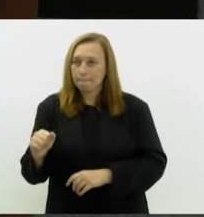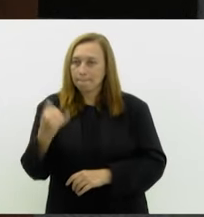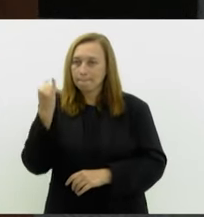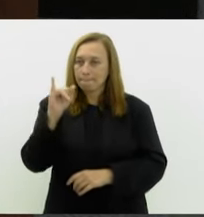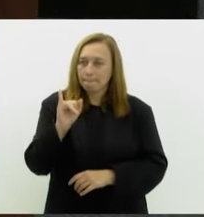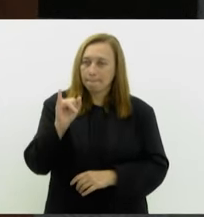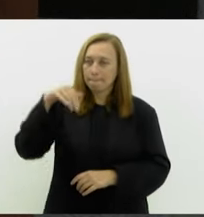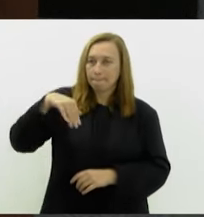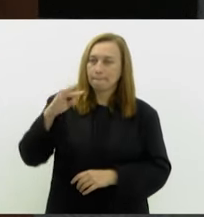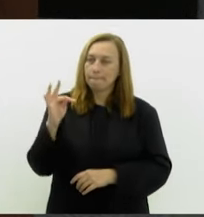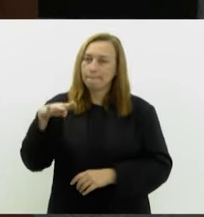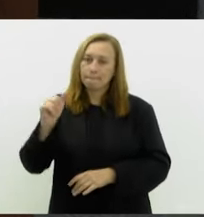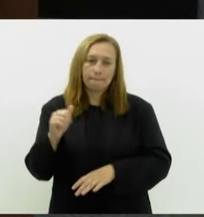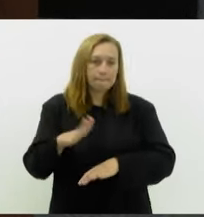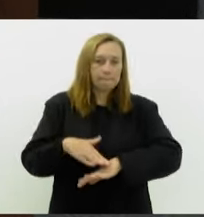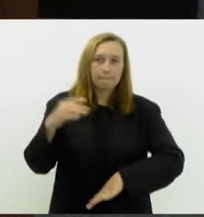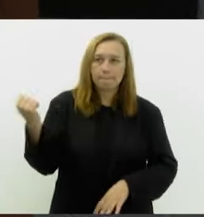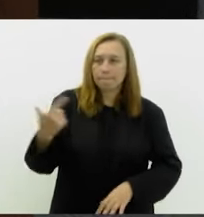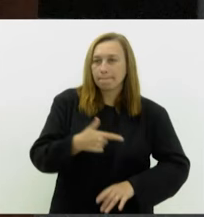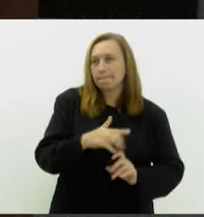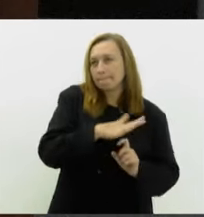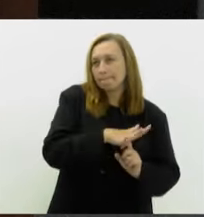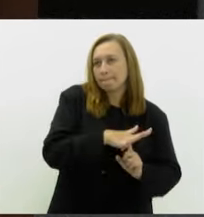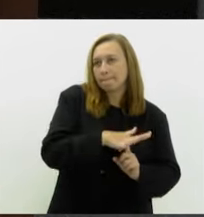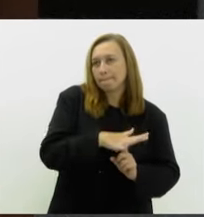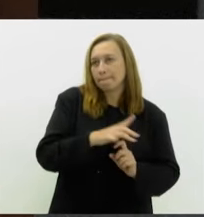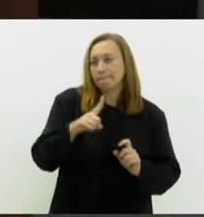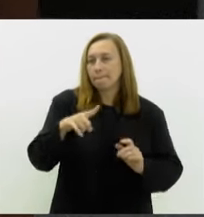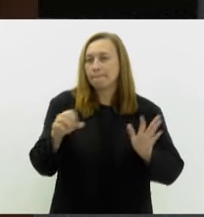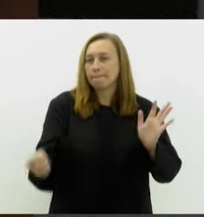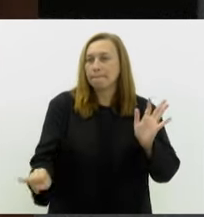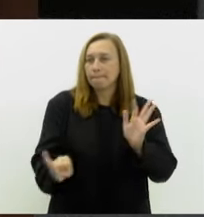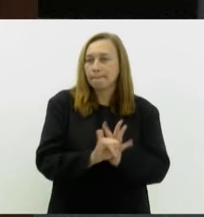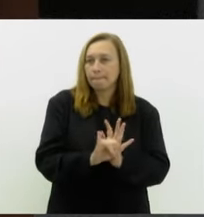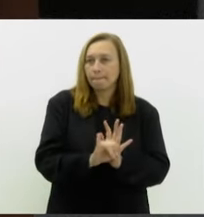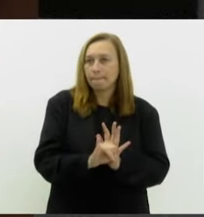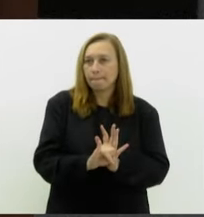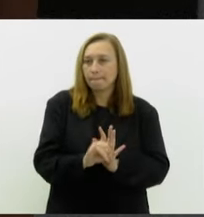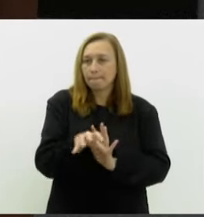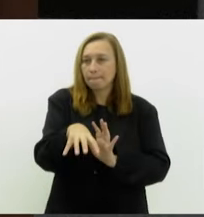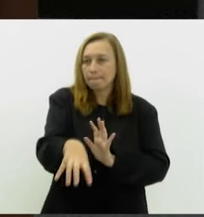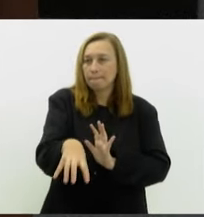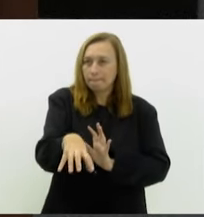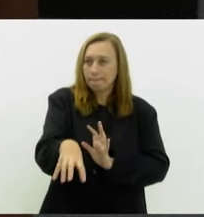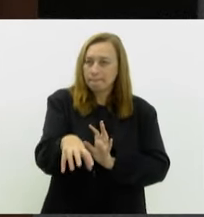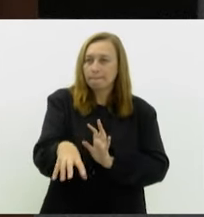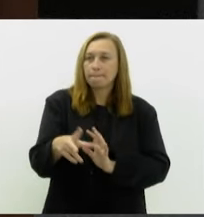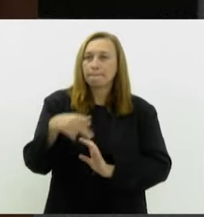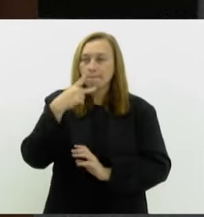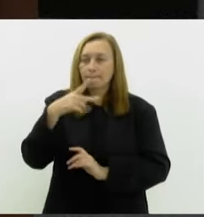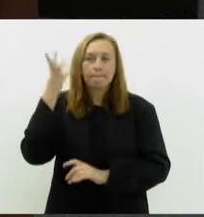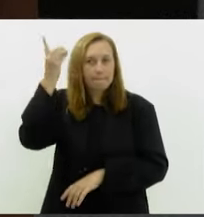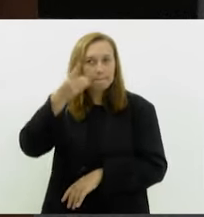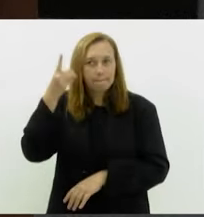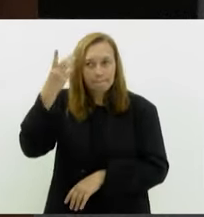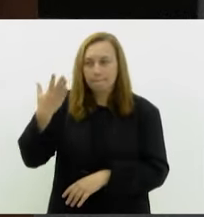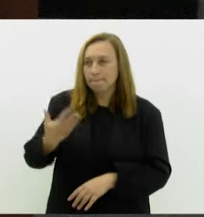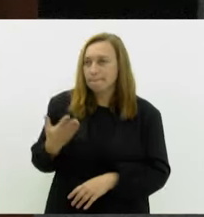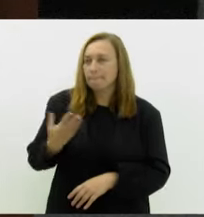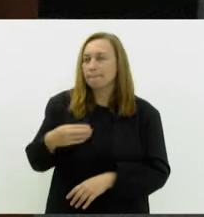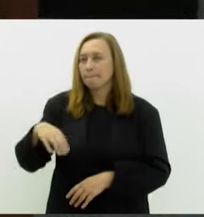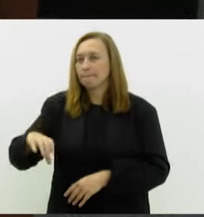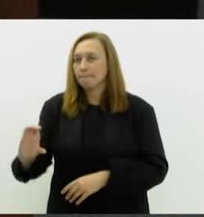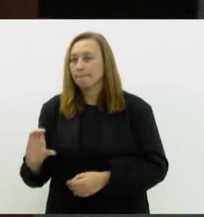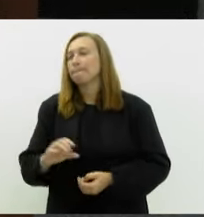muito mais do que uma feira. Ela é uma identidade regional, como colocado aqui pelo deputado companheiro Carlos